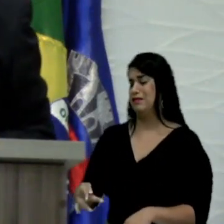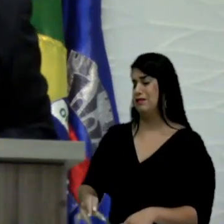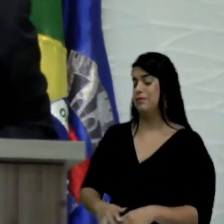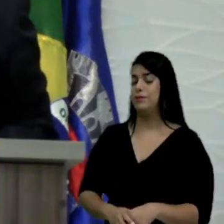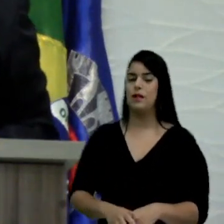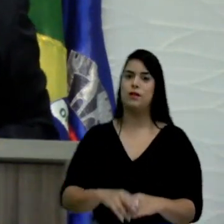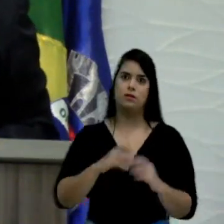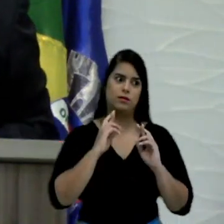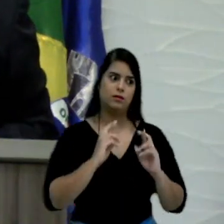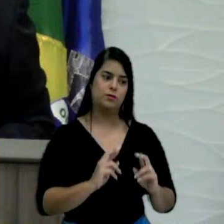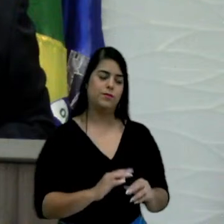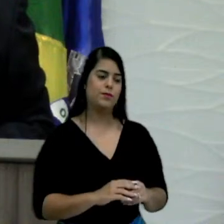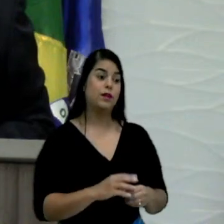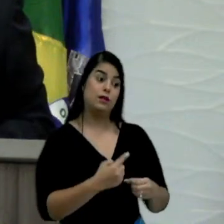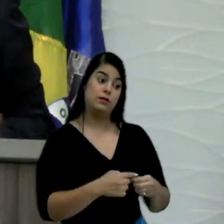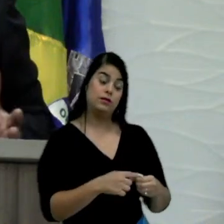esse.